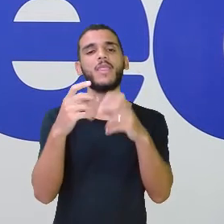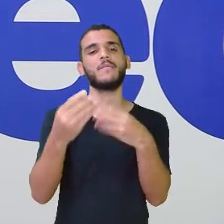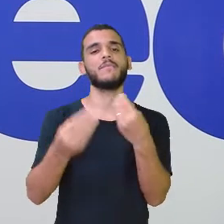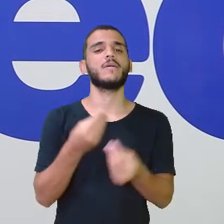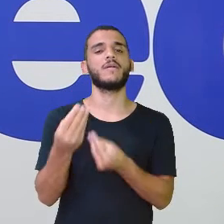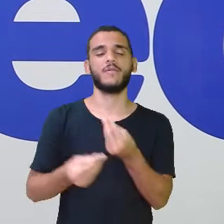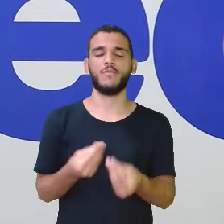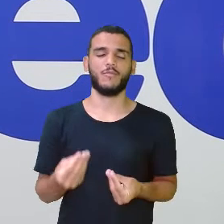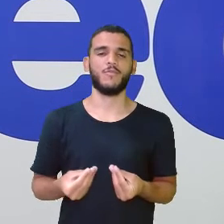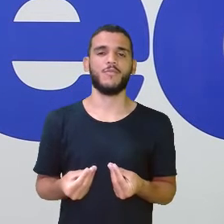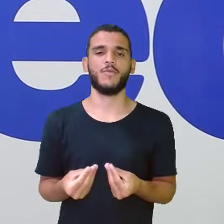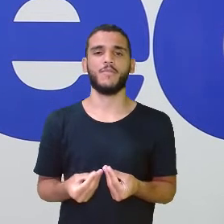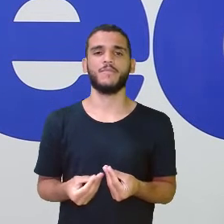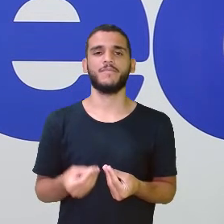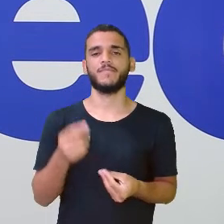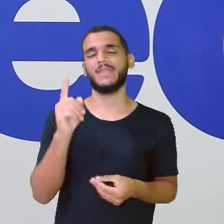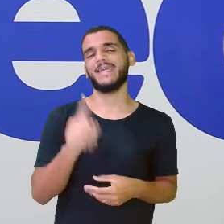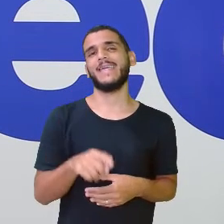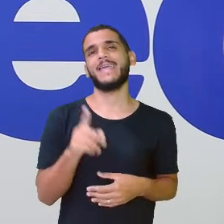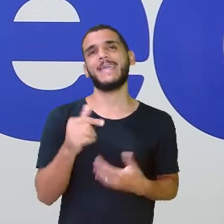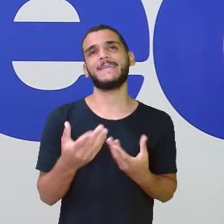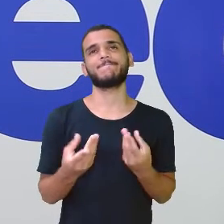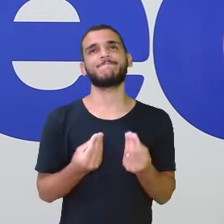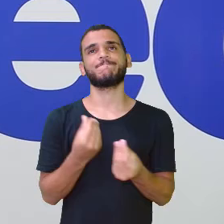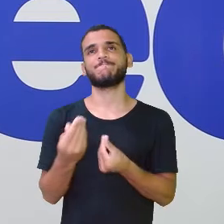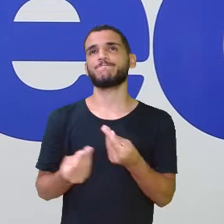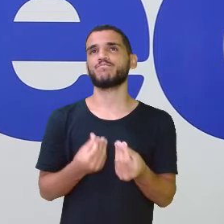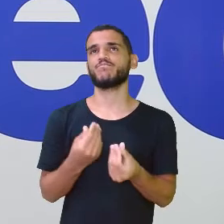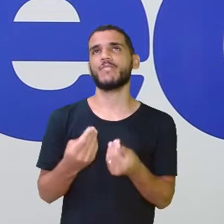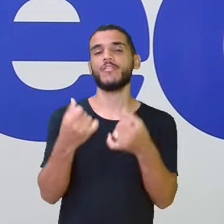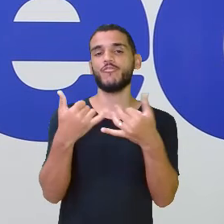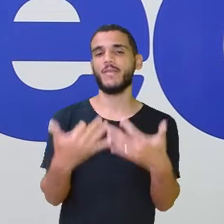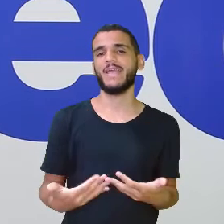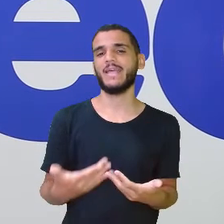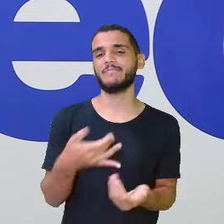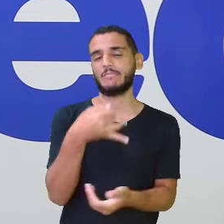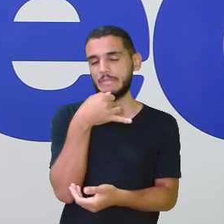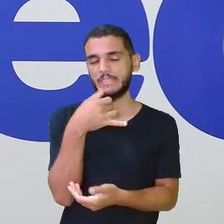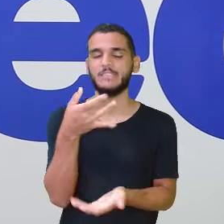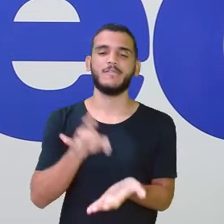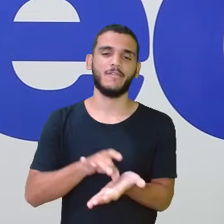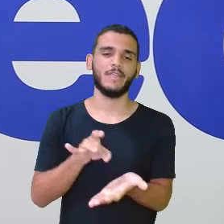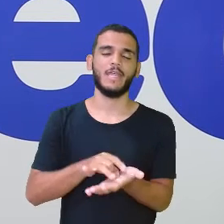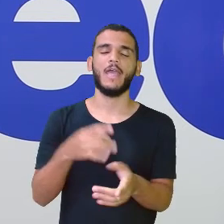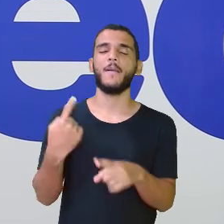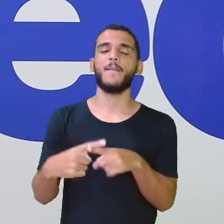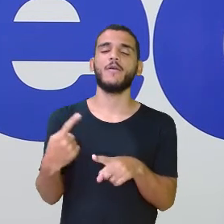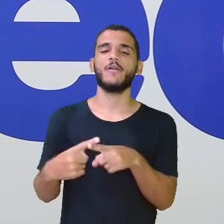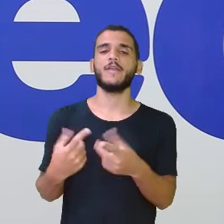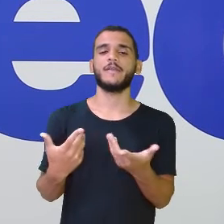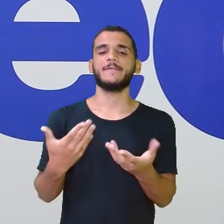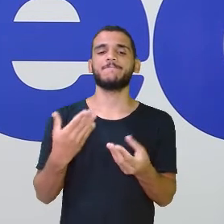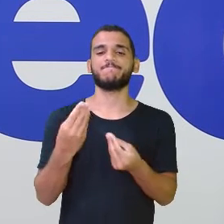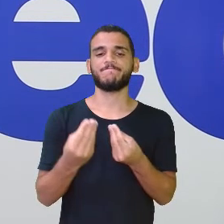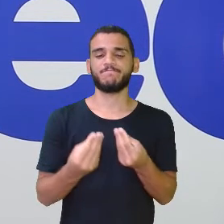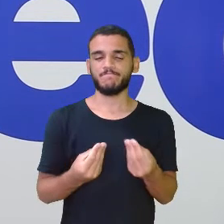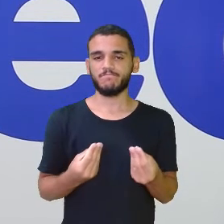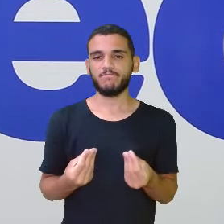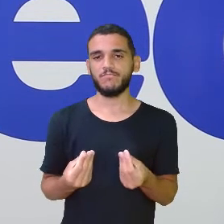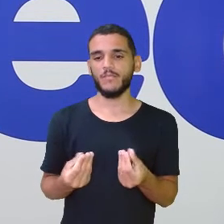onde inclusive bem, vamos dizer assim, triste, né? Porque o movimento,